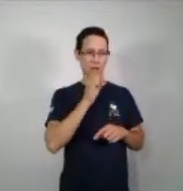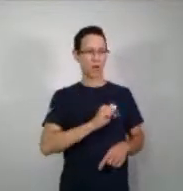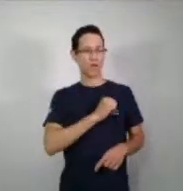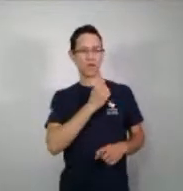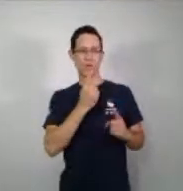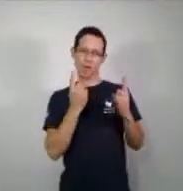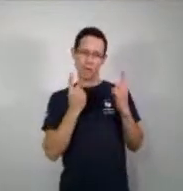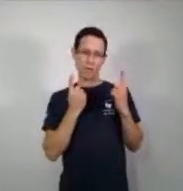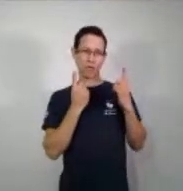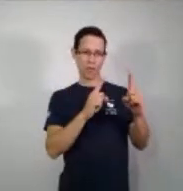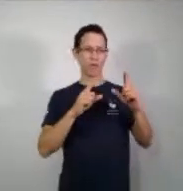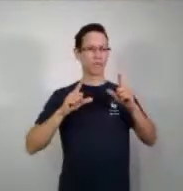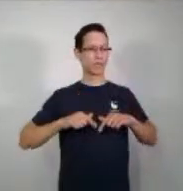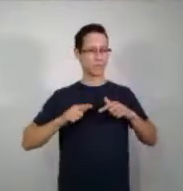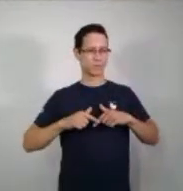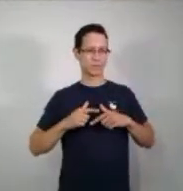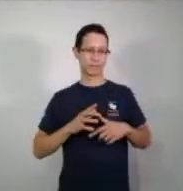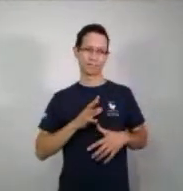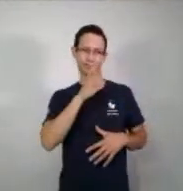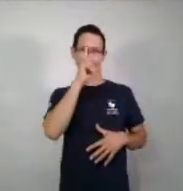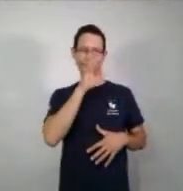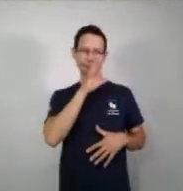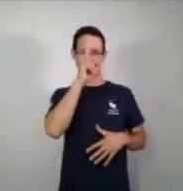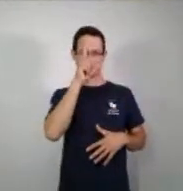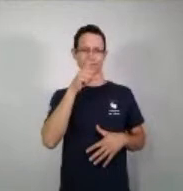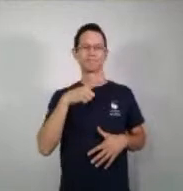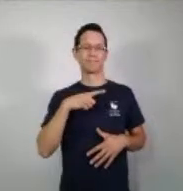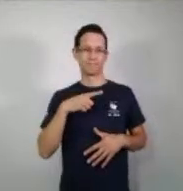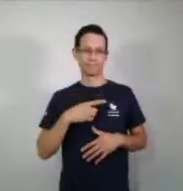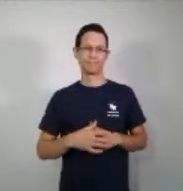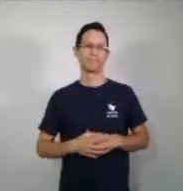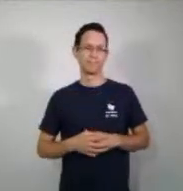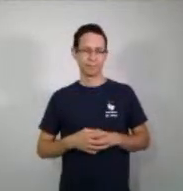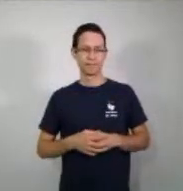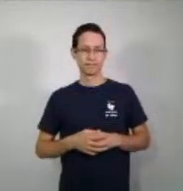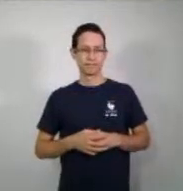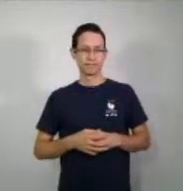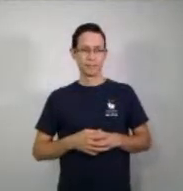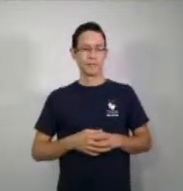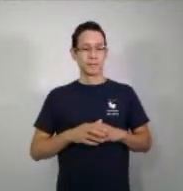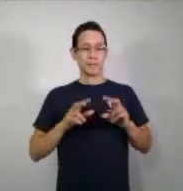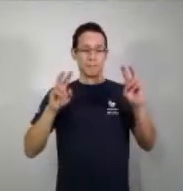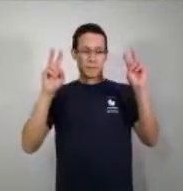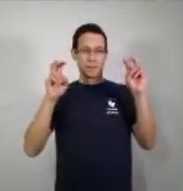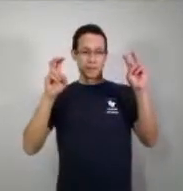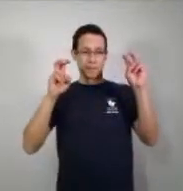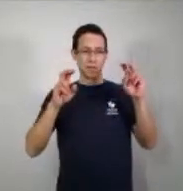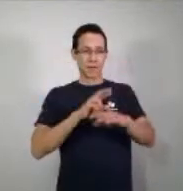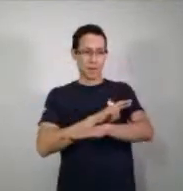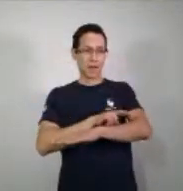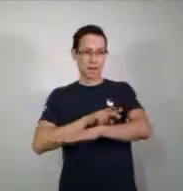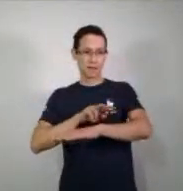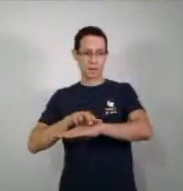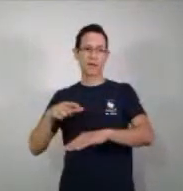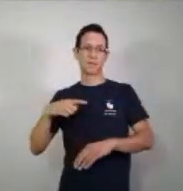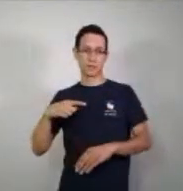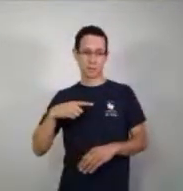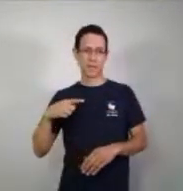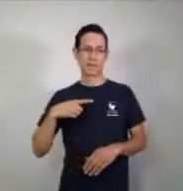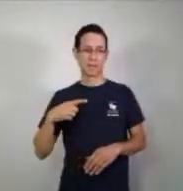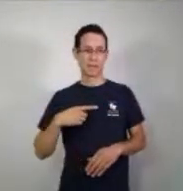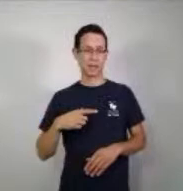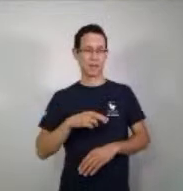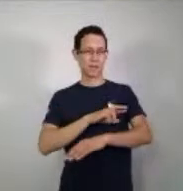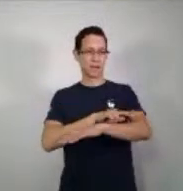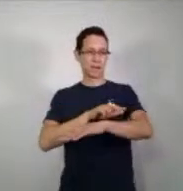Totalmente injustificado, eugenista. A gente vê agora as questões raciais também, né? Com relação a etnias, a